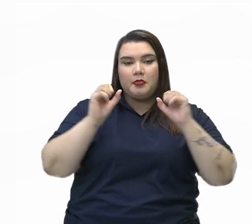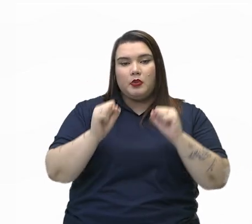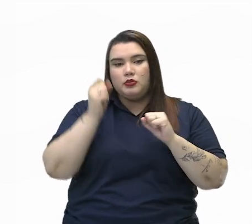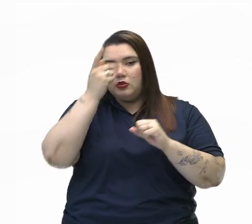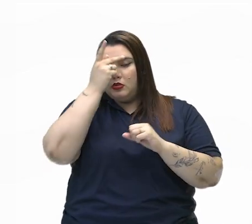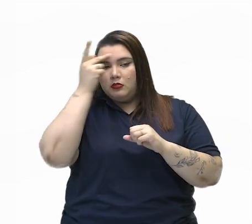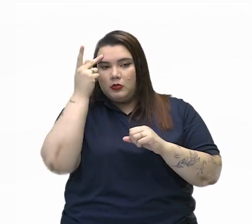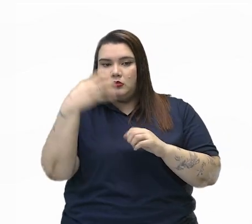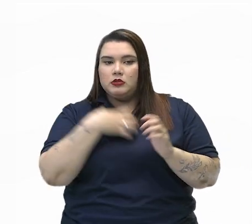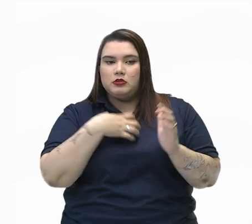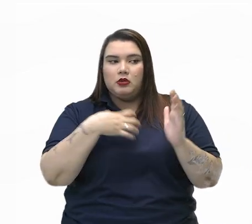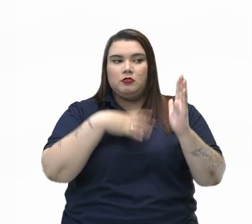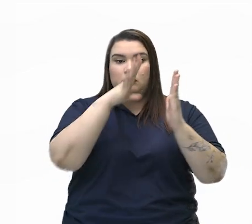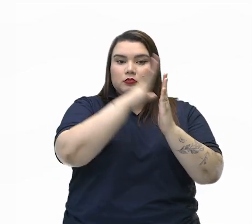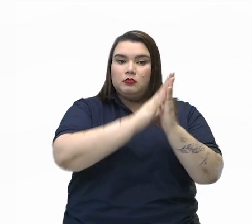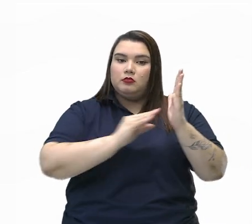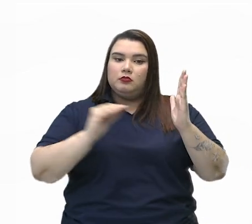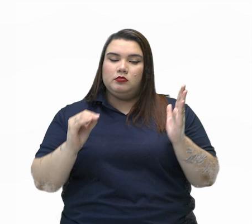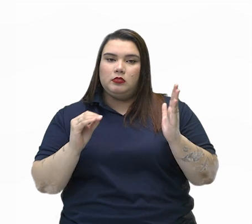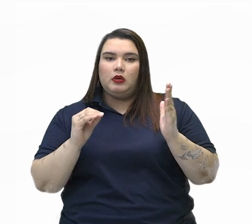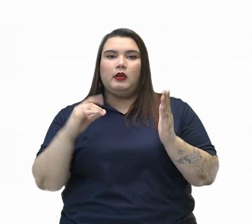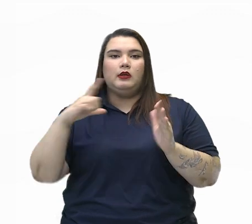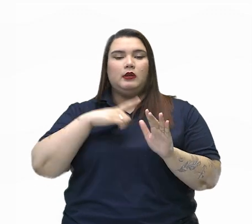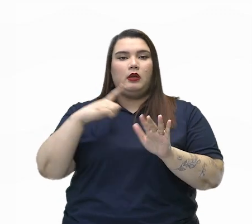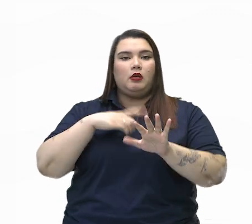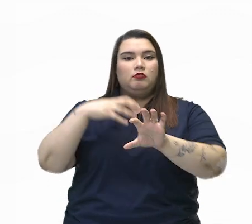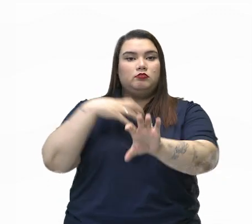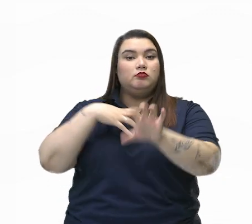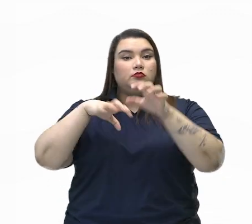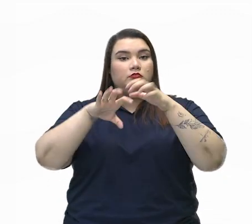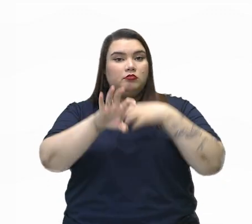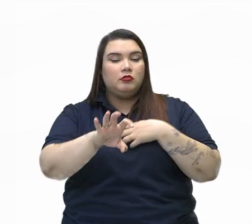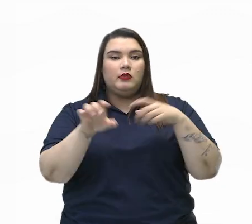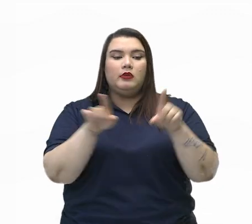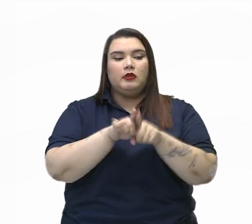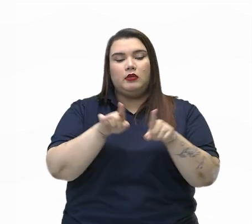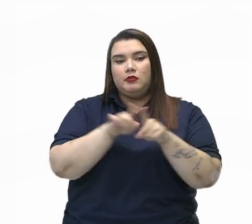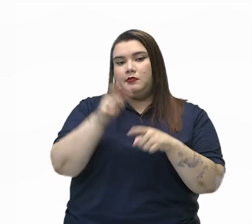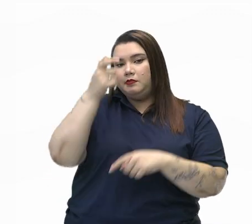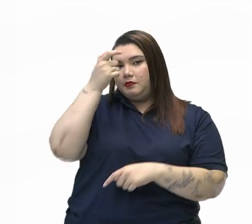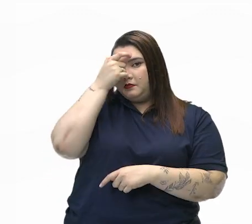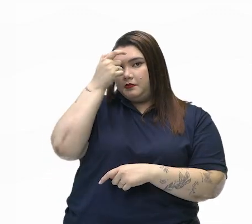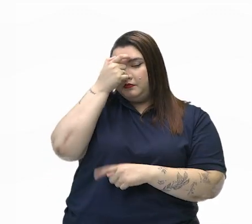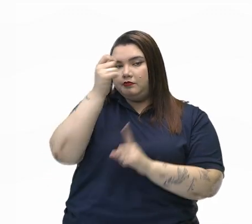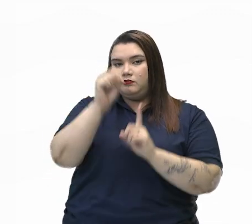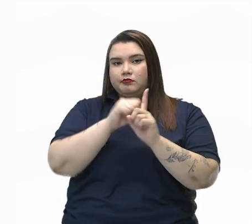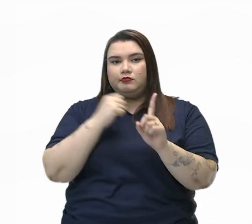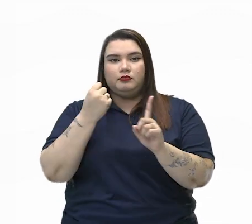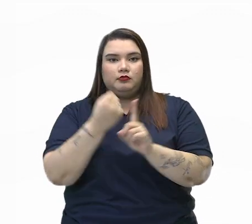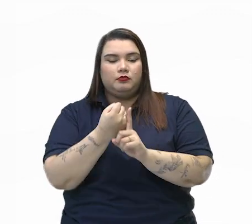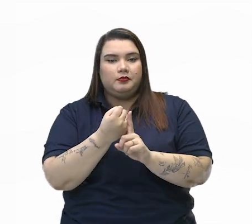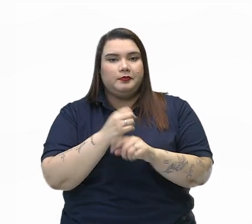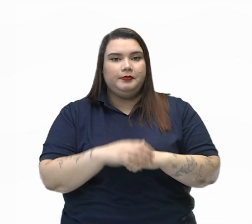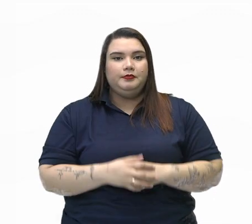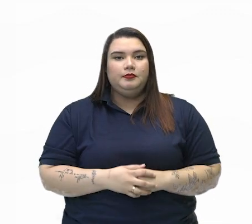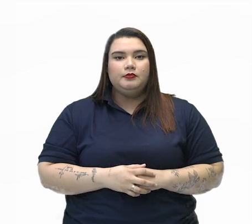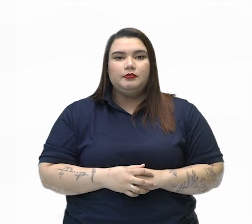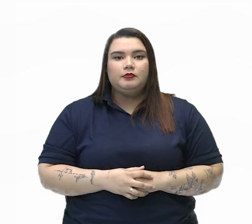pode inspirar outras pessoas, despertando empatia e